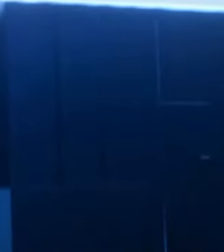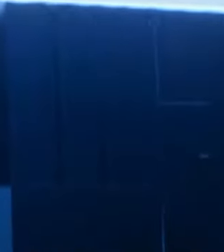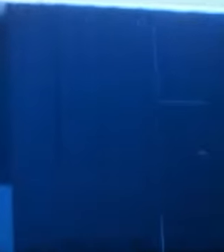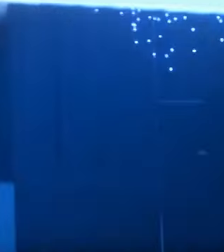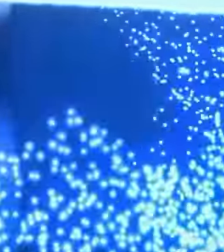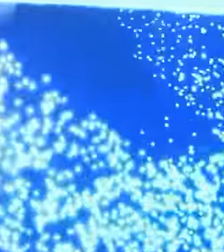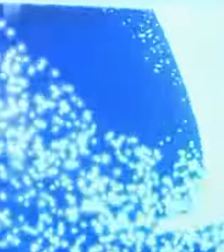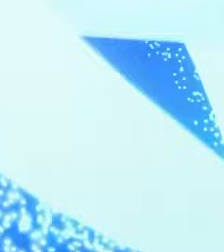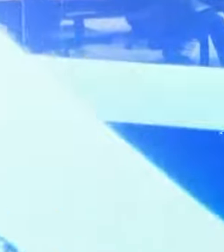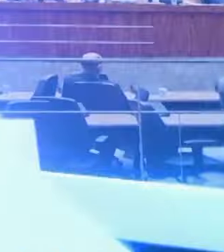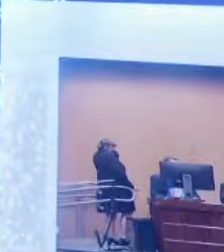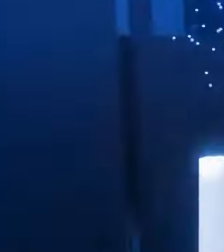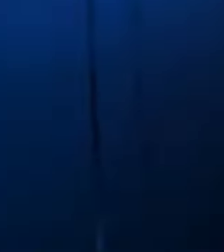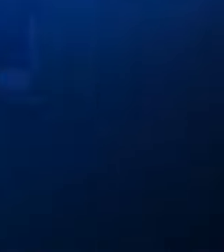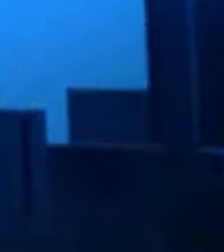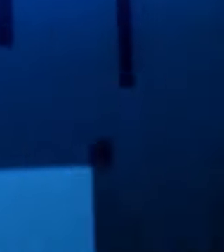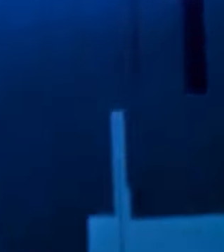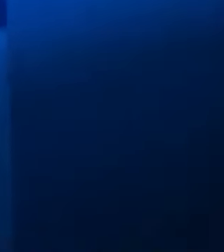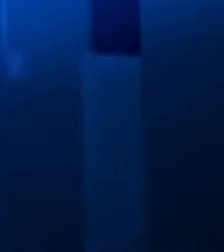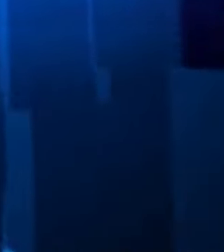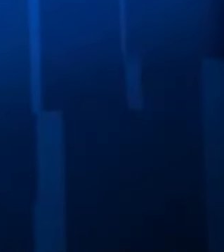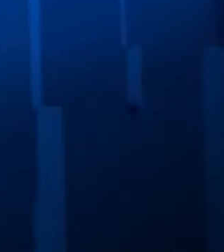né h